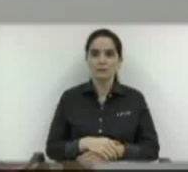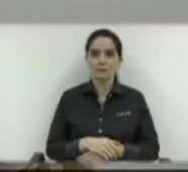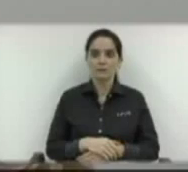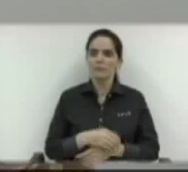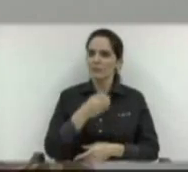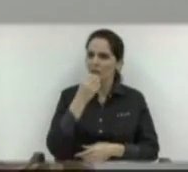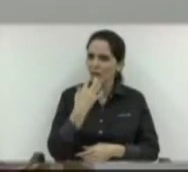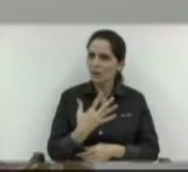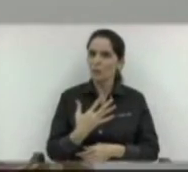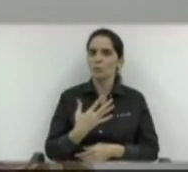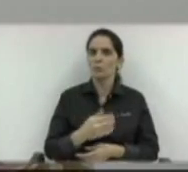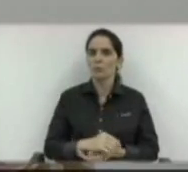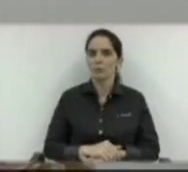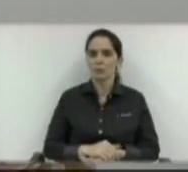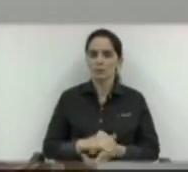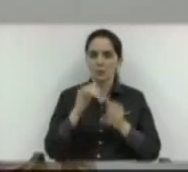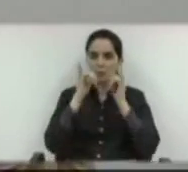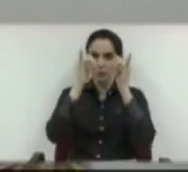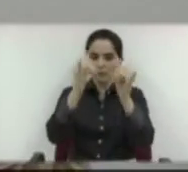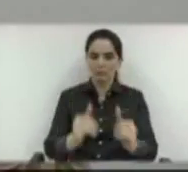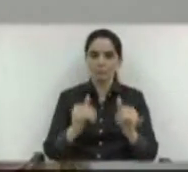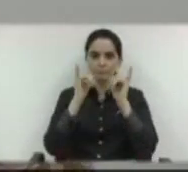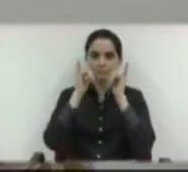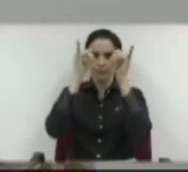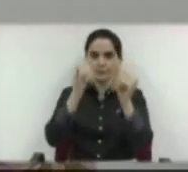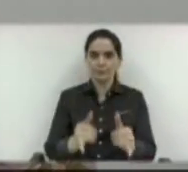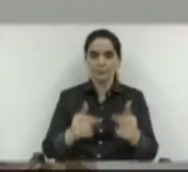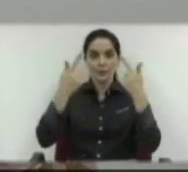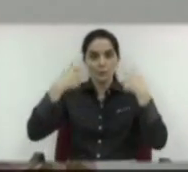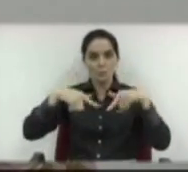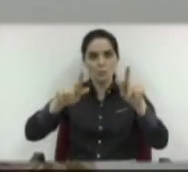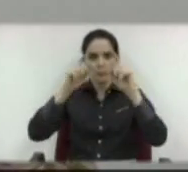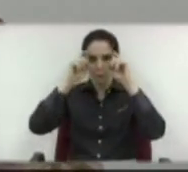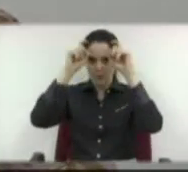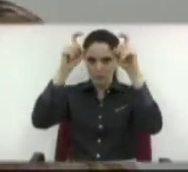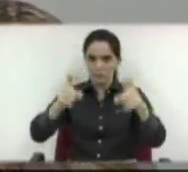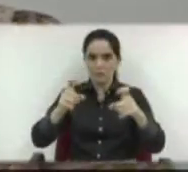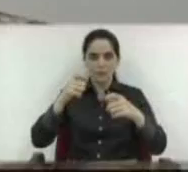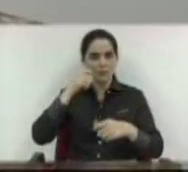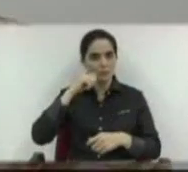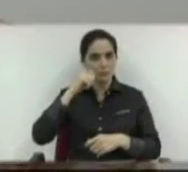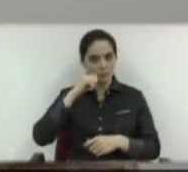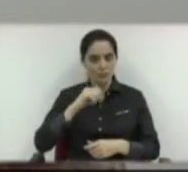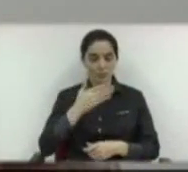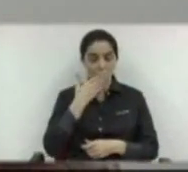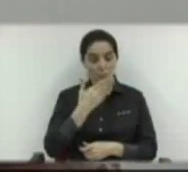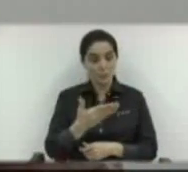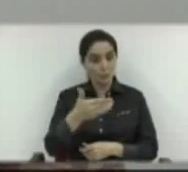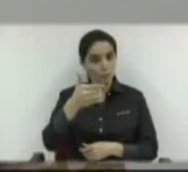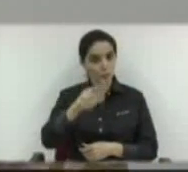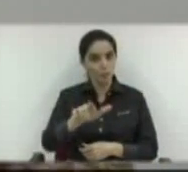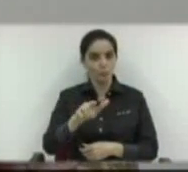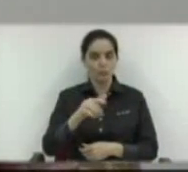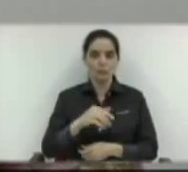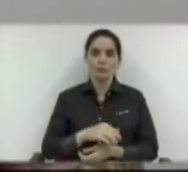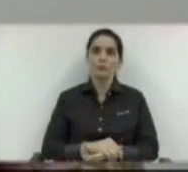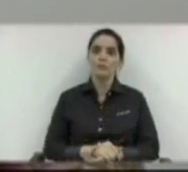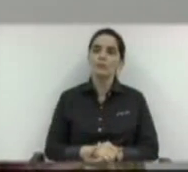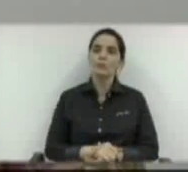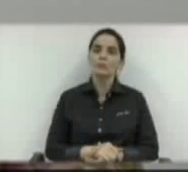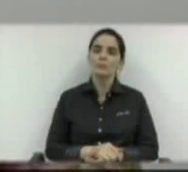nossa insistente campanha contra a violência à mulher. Então, eu peço novamente em requerimento